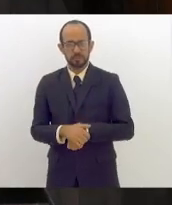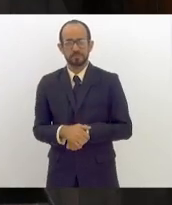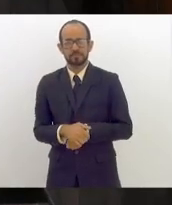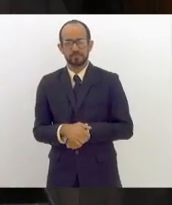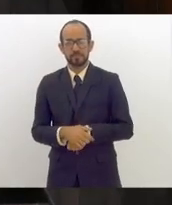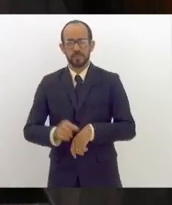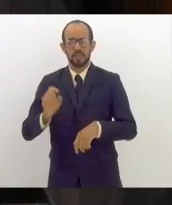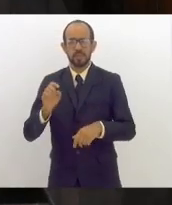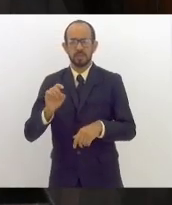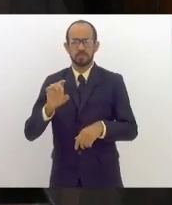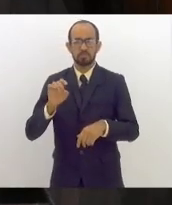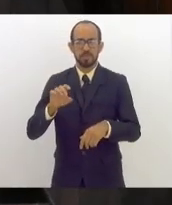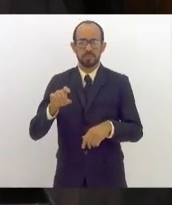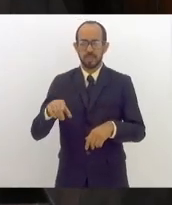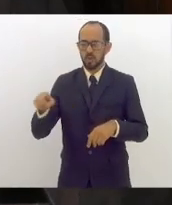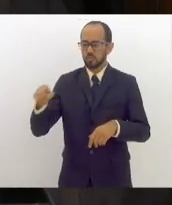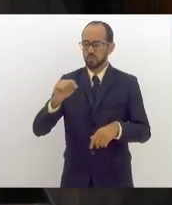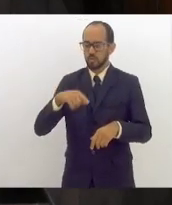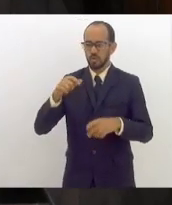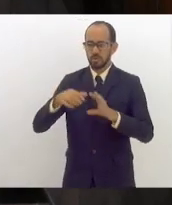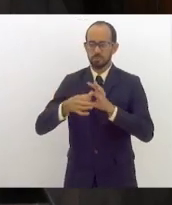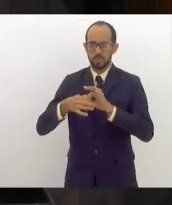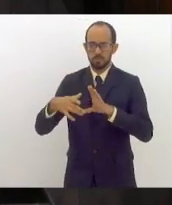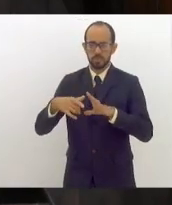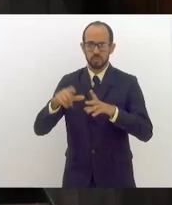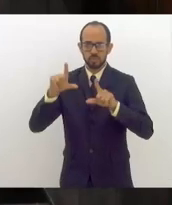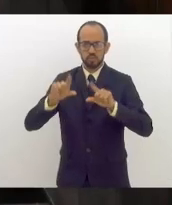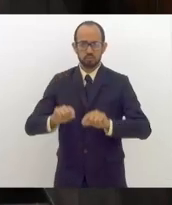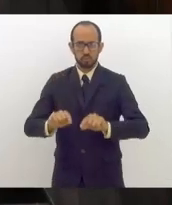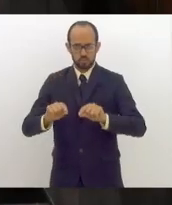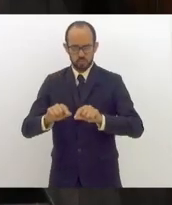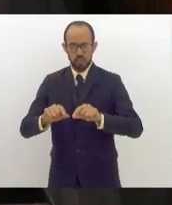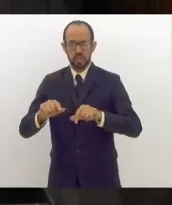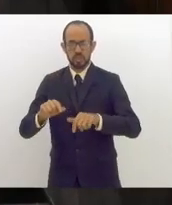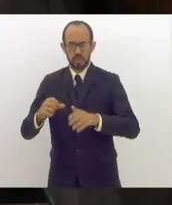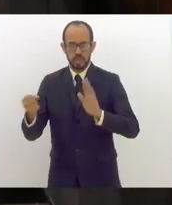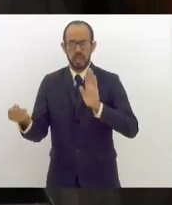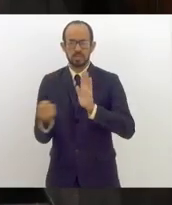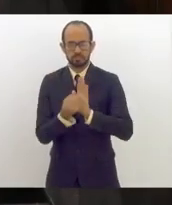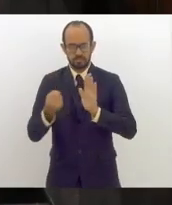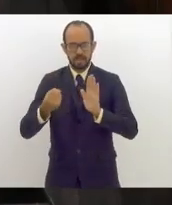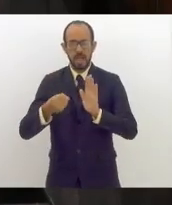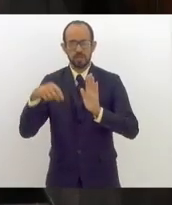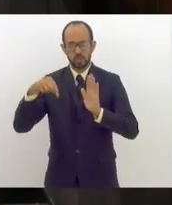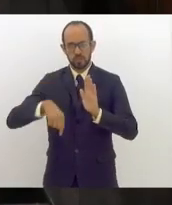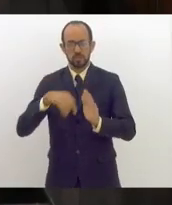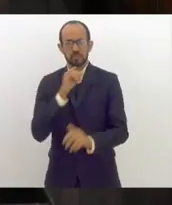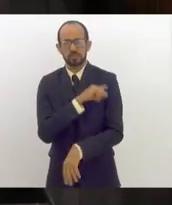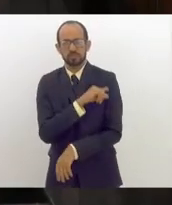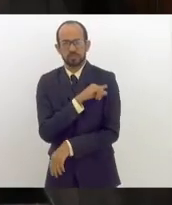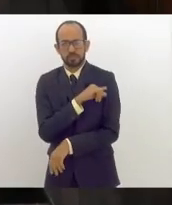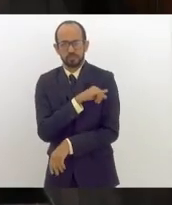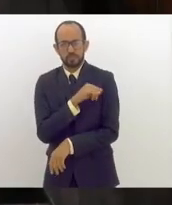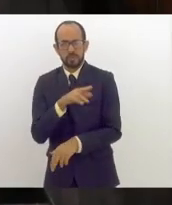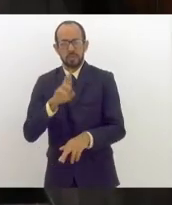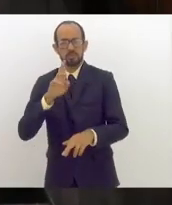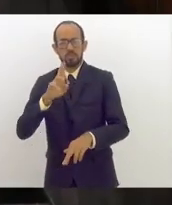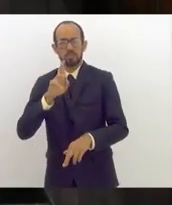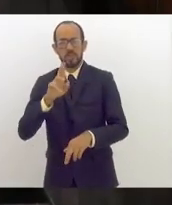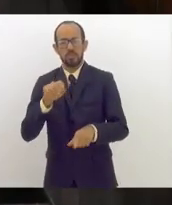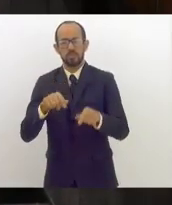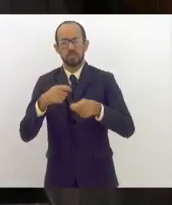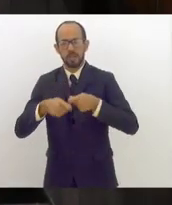nos permitiu diminuiu o impacto da pandemia na nossa cidade o senhor foi responsável pela fiscalização dos recursos públicos da saúde